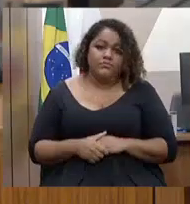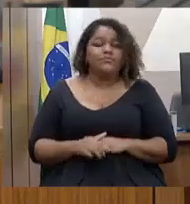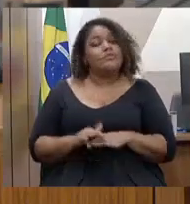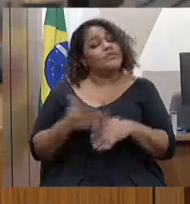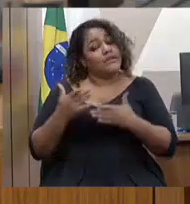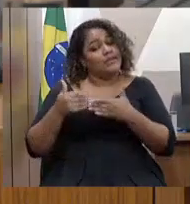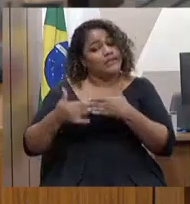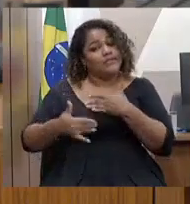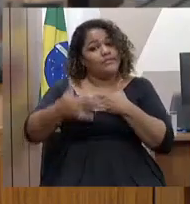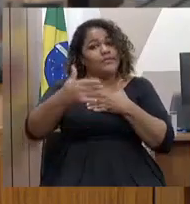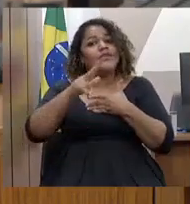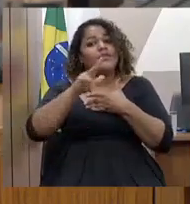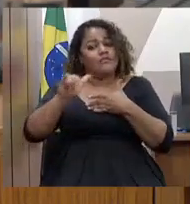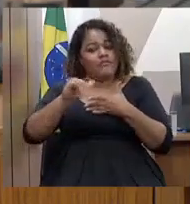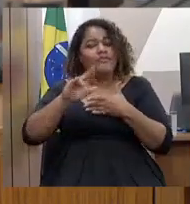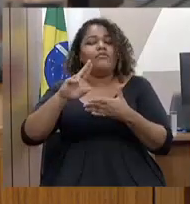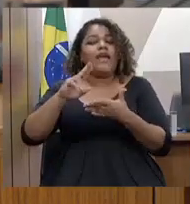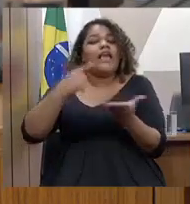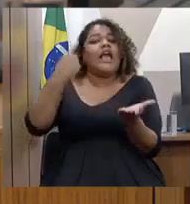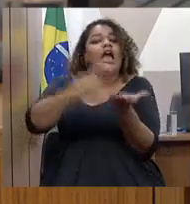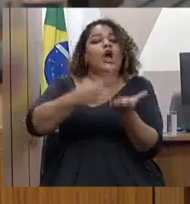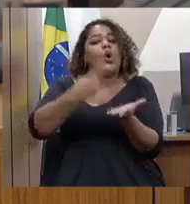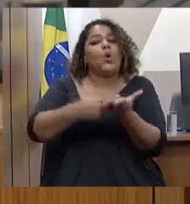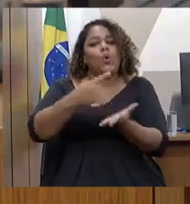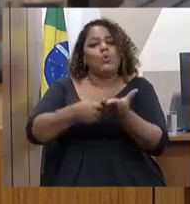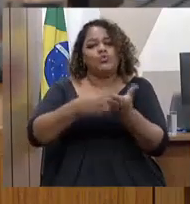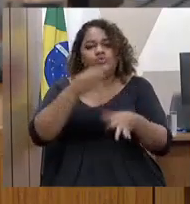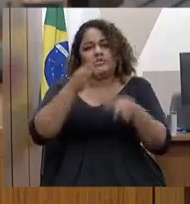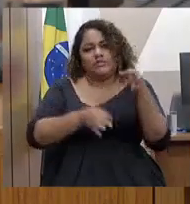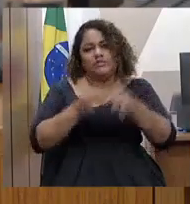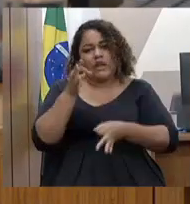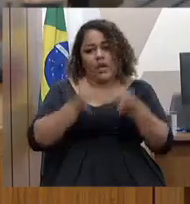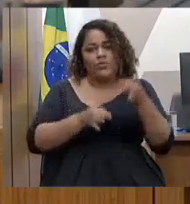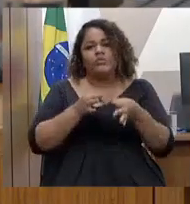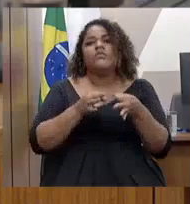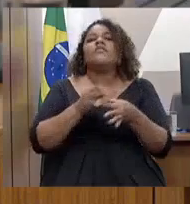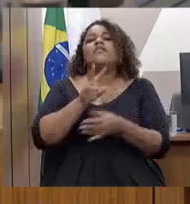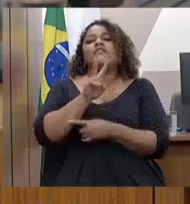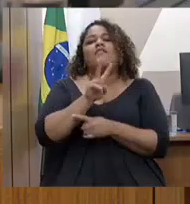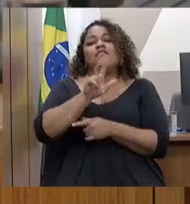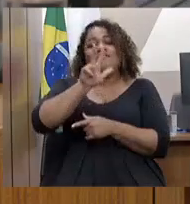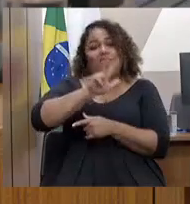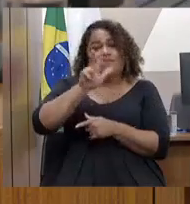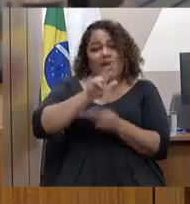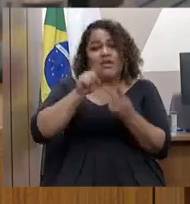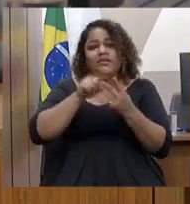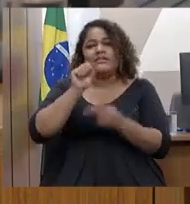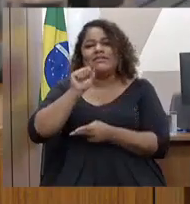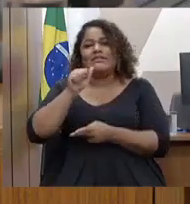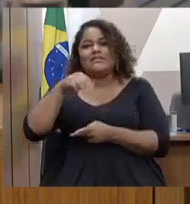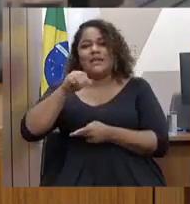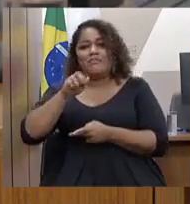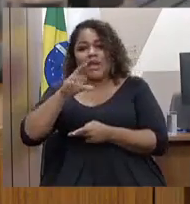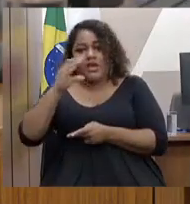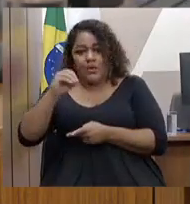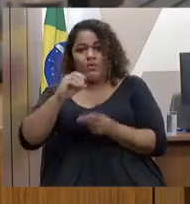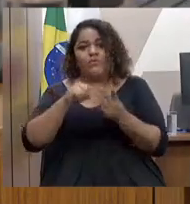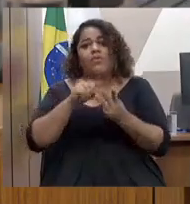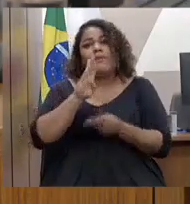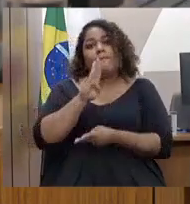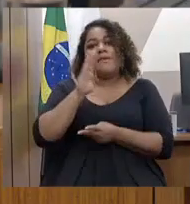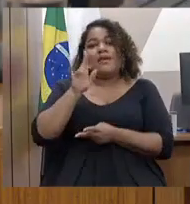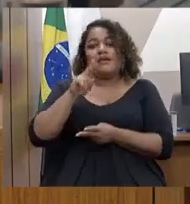aí né vários Samarco dhp que pelo menos né se destino alguma coisa mas também que tenha orçamento dessa que essa casa prova